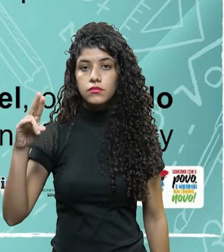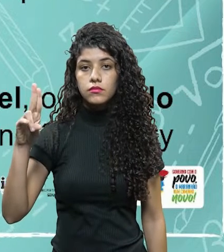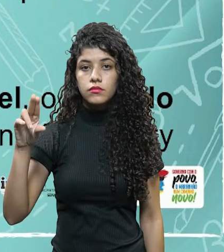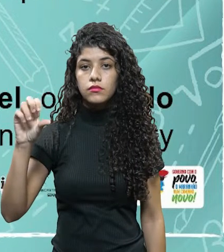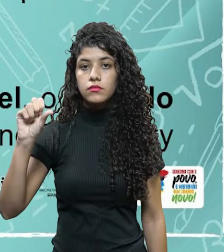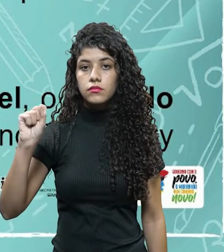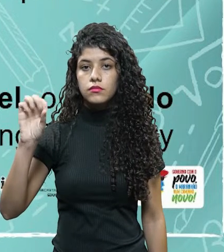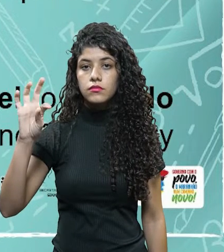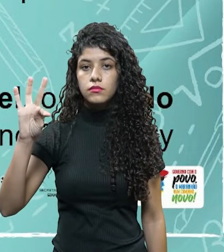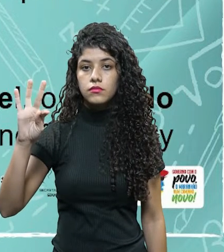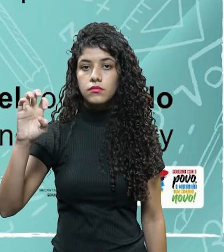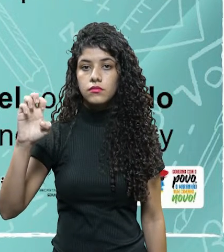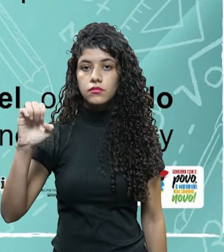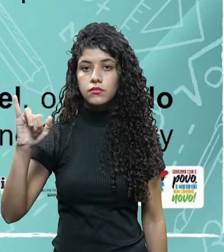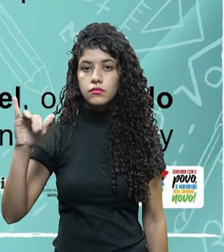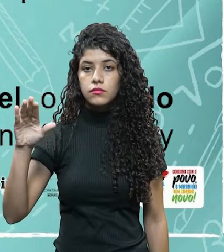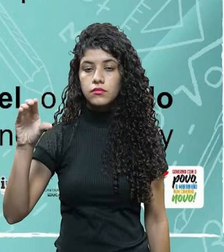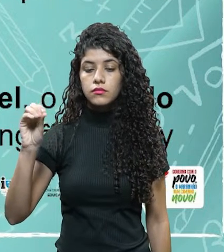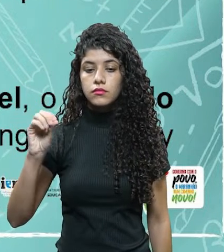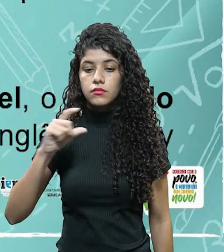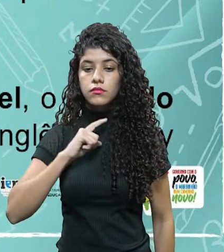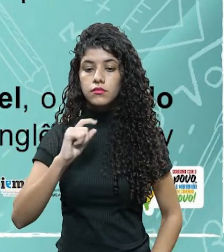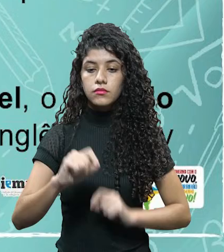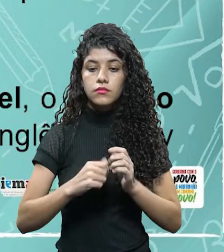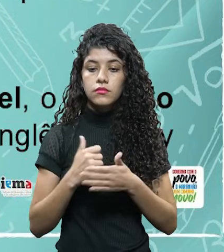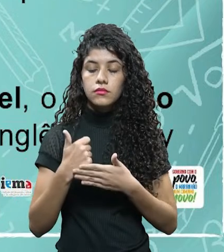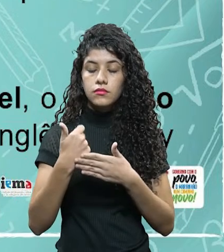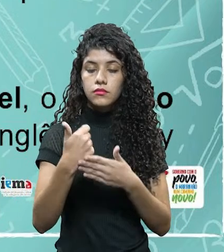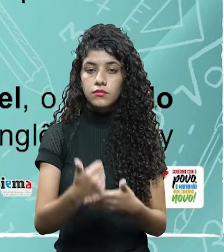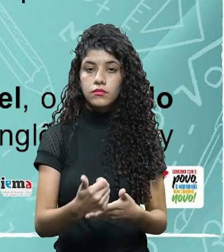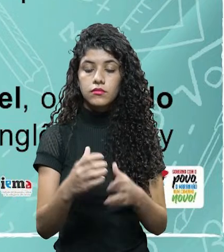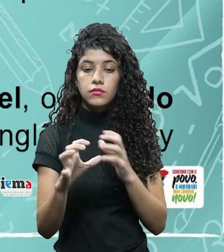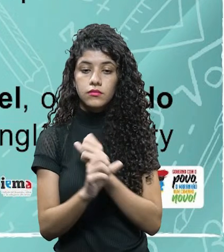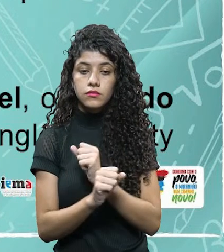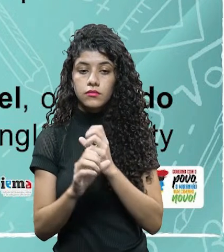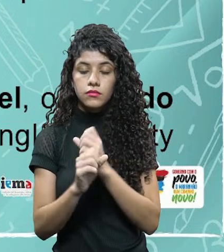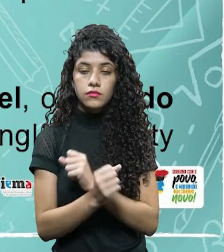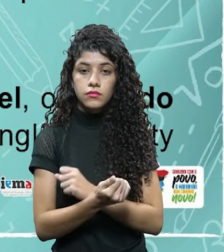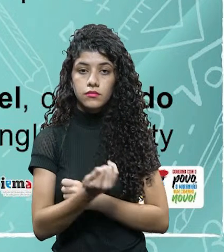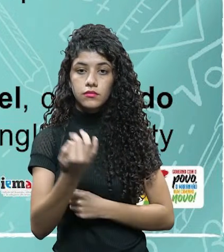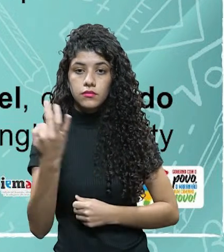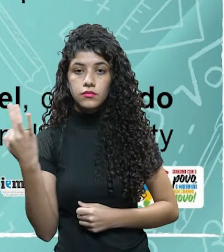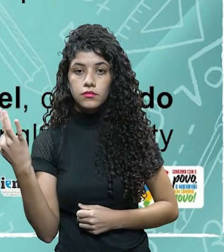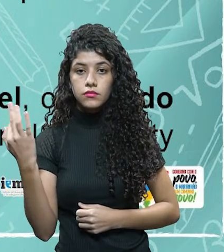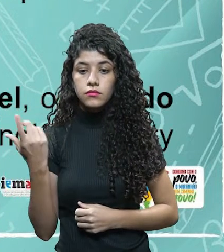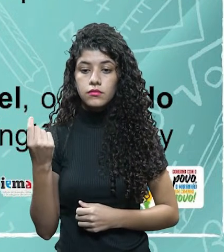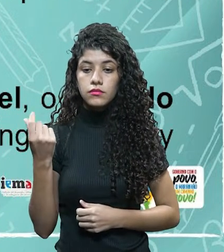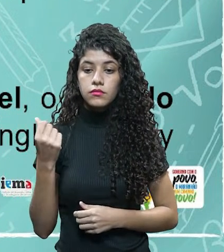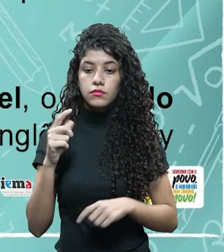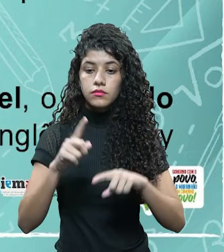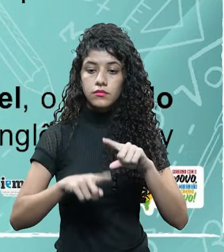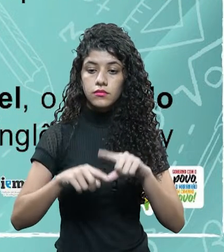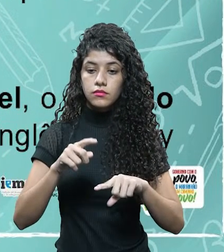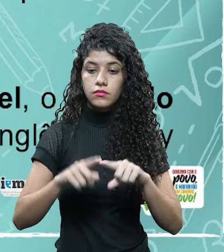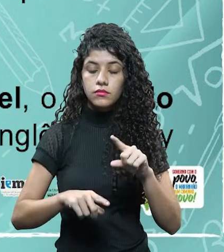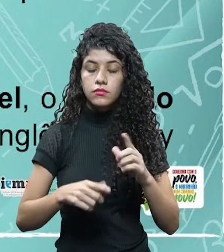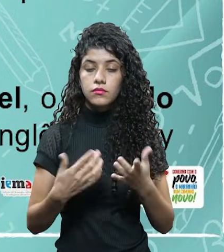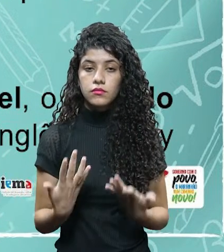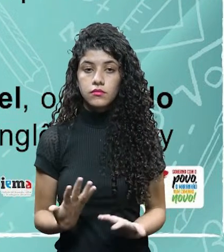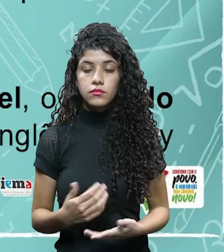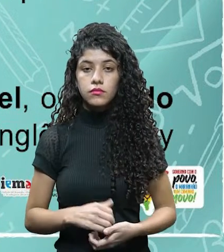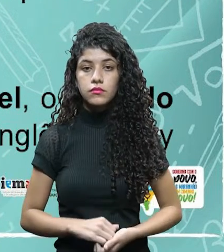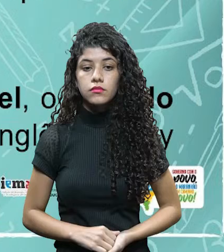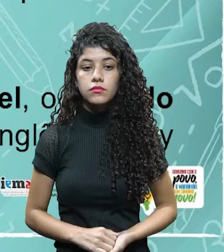Métodos de custeio. Existem alguns métodos que auxiliam no cálculo do quanto é gasto para fazer um determinado